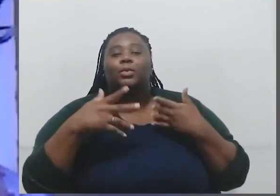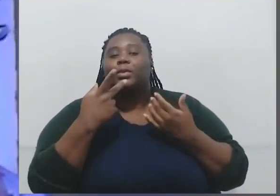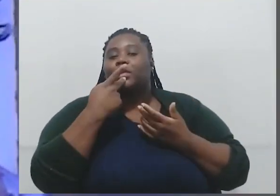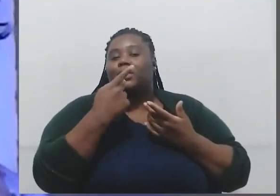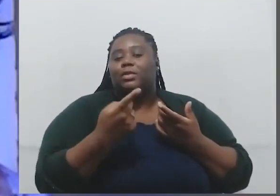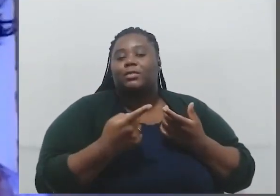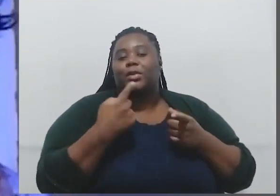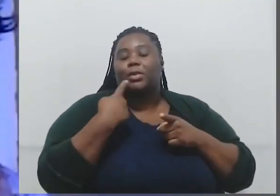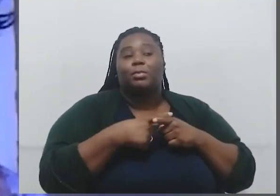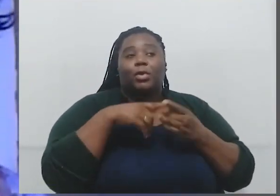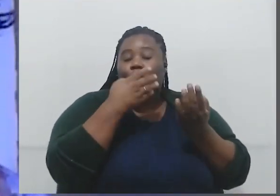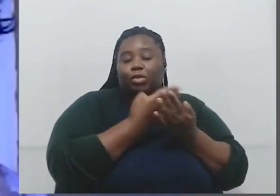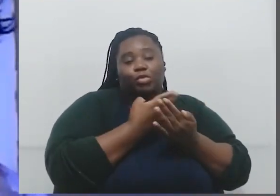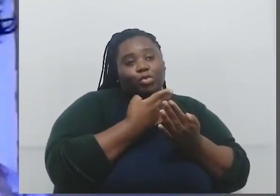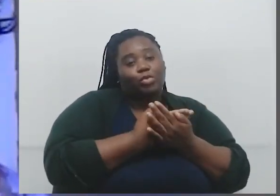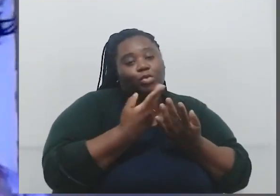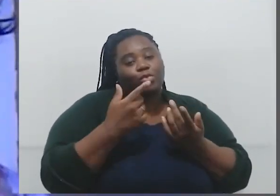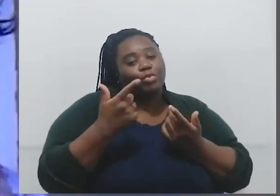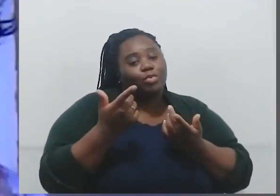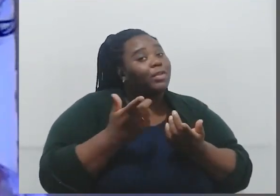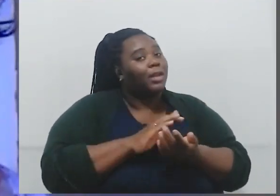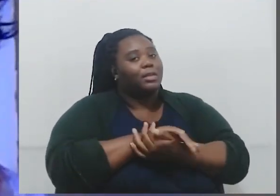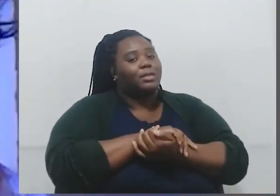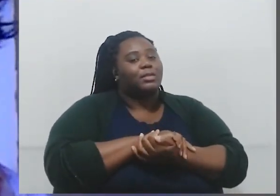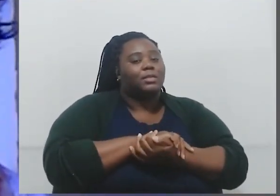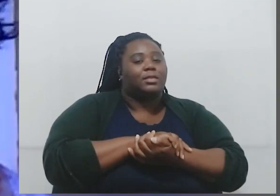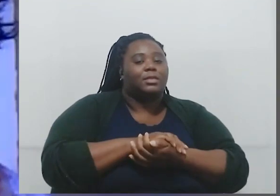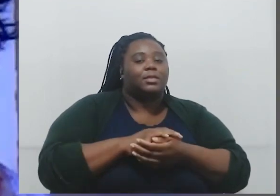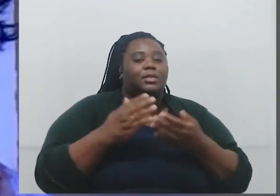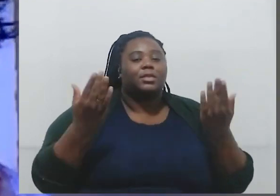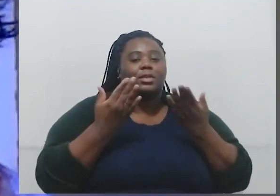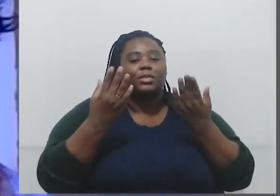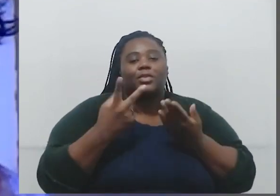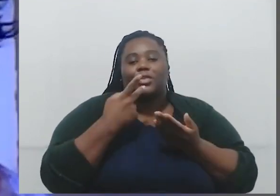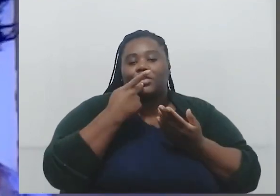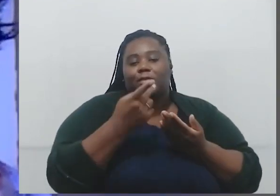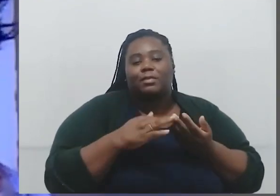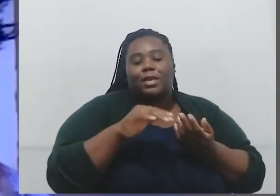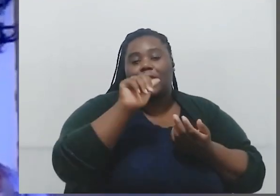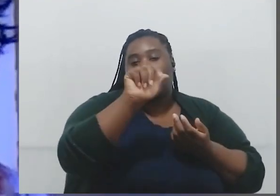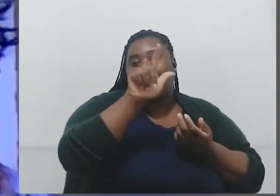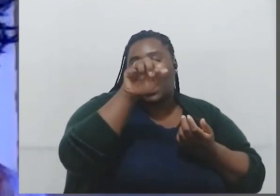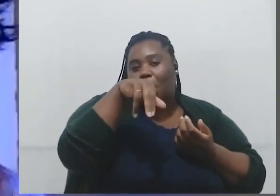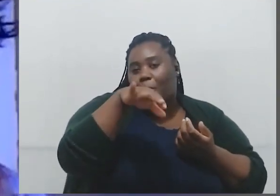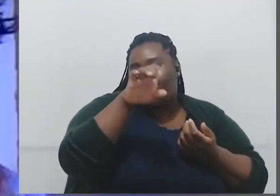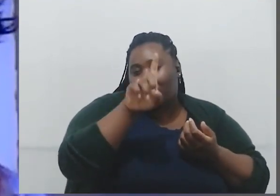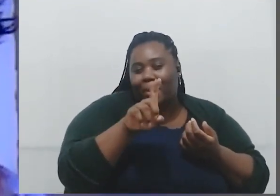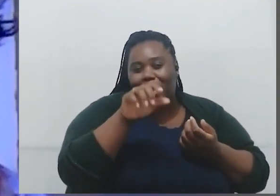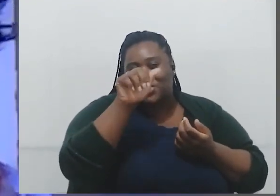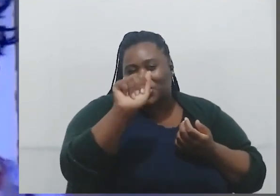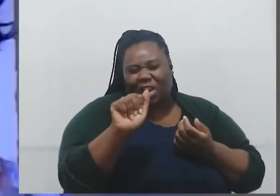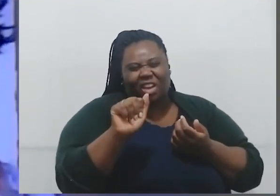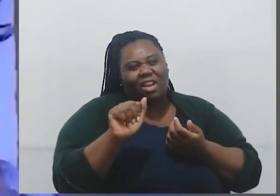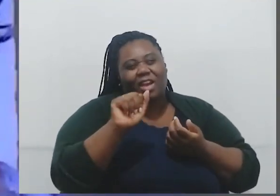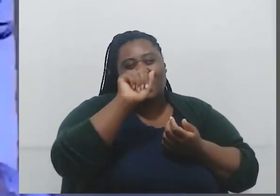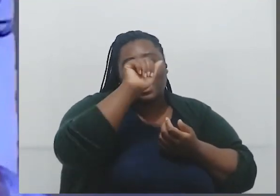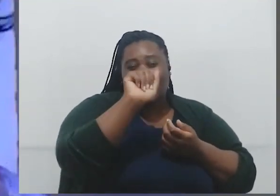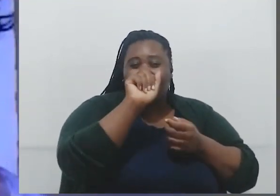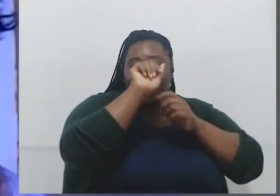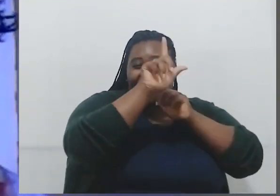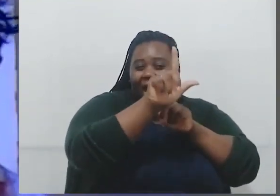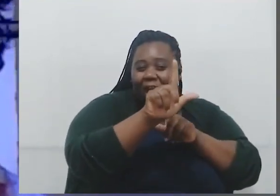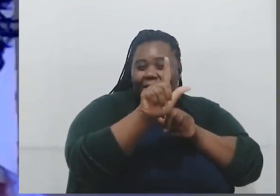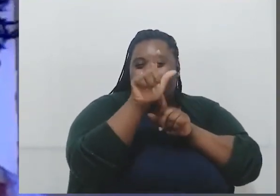uma mulher semi-analfabeta, por exemplo. Entende? Então, ela fala assim, hoje eu vou fazer um bolo de almeixa. Então, essa palavra almeixa, para mim faz